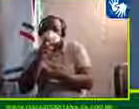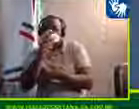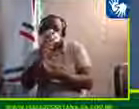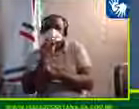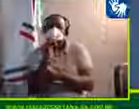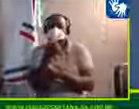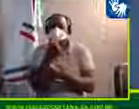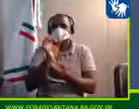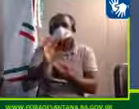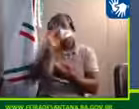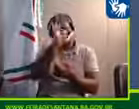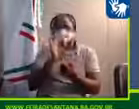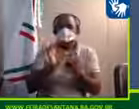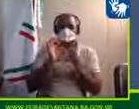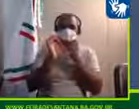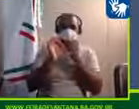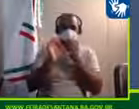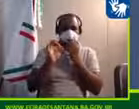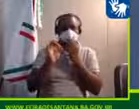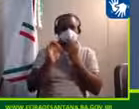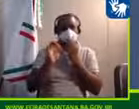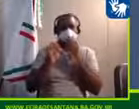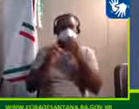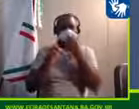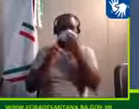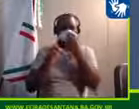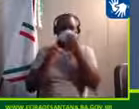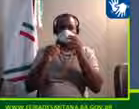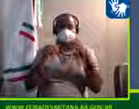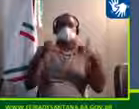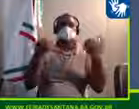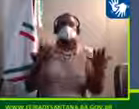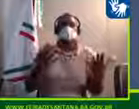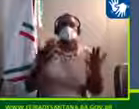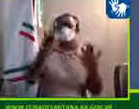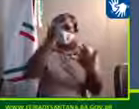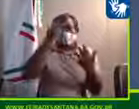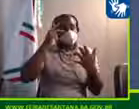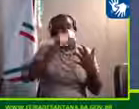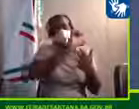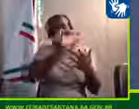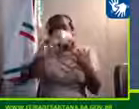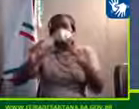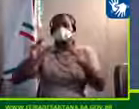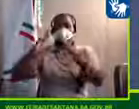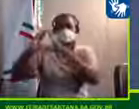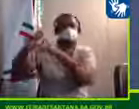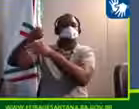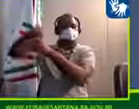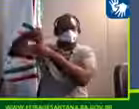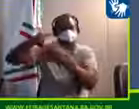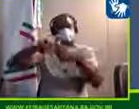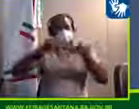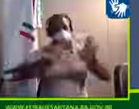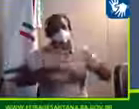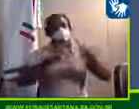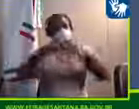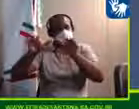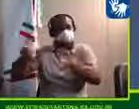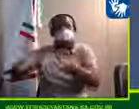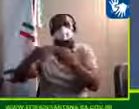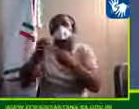45,6%. 45,6%. Então, o nível de isolamento social não teve também aumento